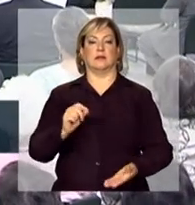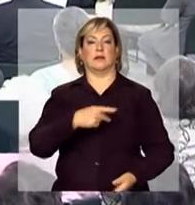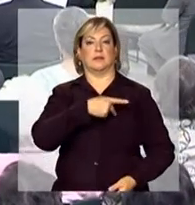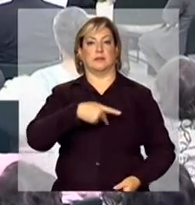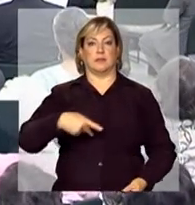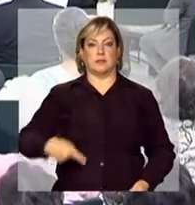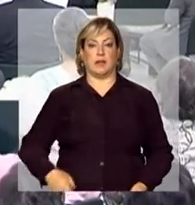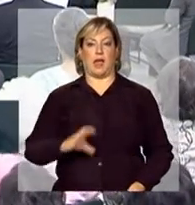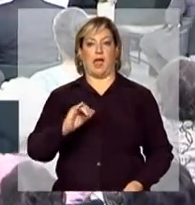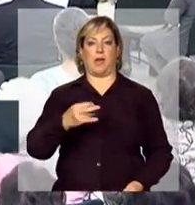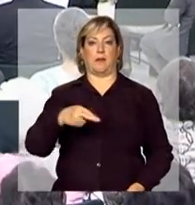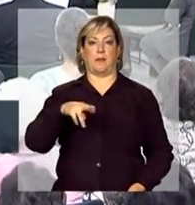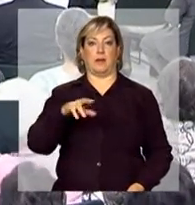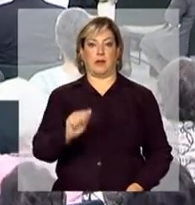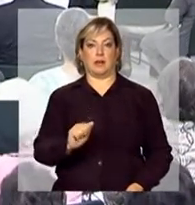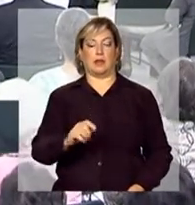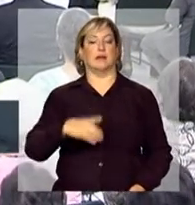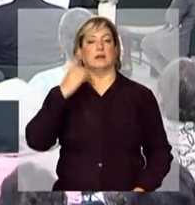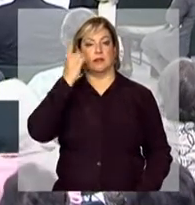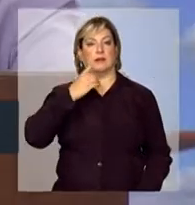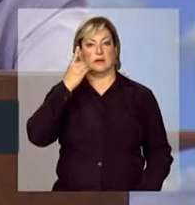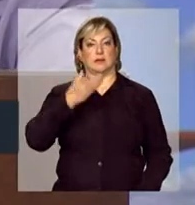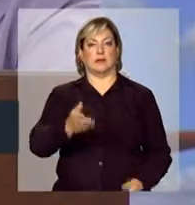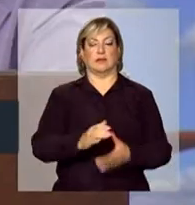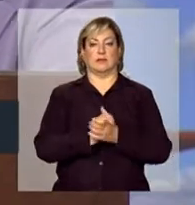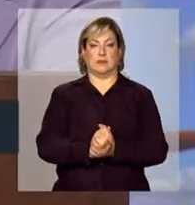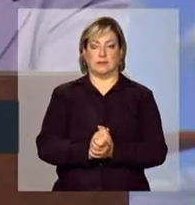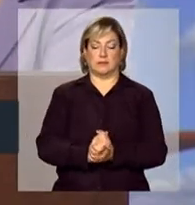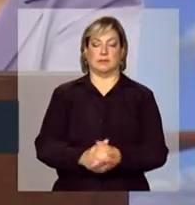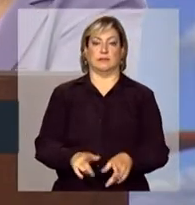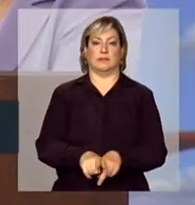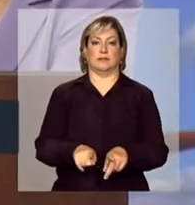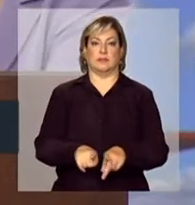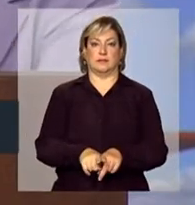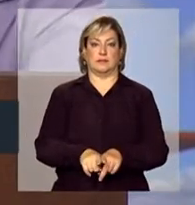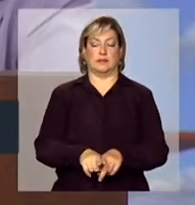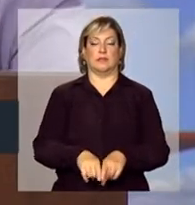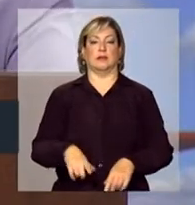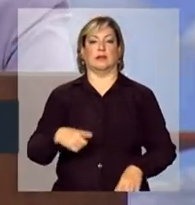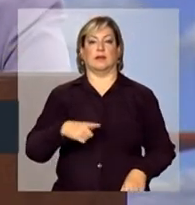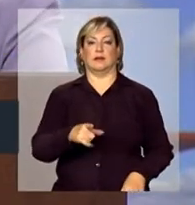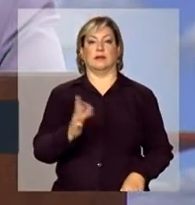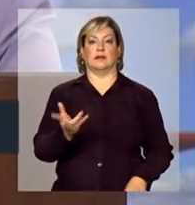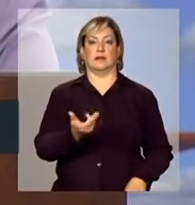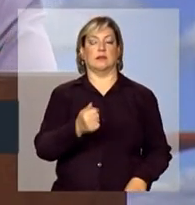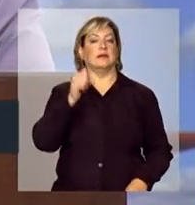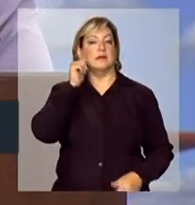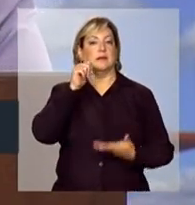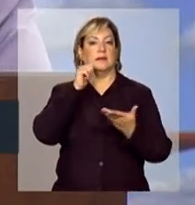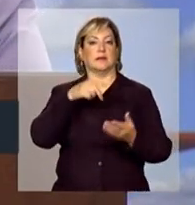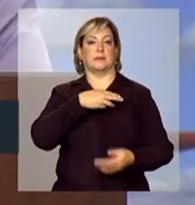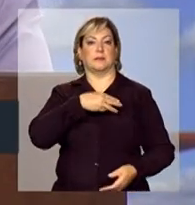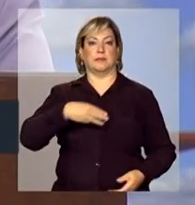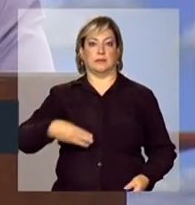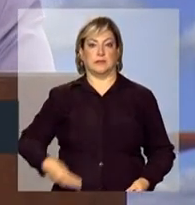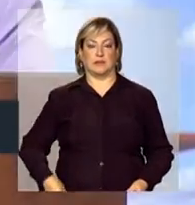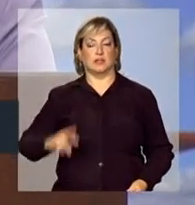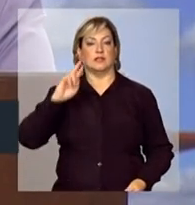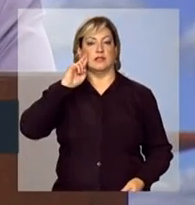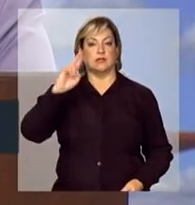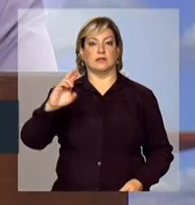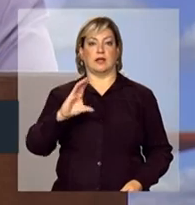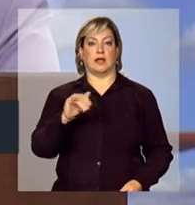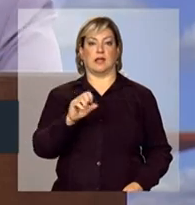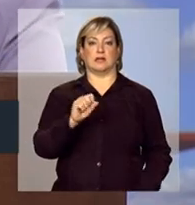senhor presidente da Câmara dos Deputados Henrique Eduardo Alves excelentíssima senhora ministra de estado chefe